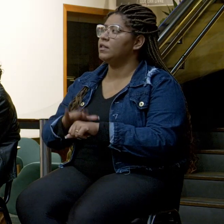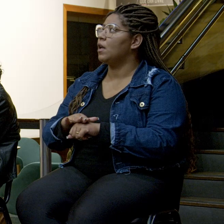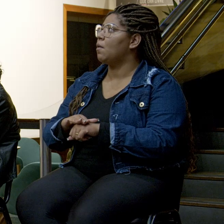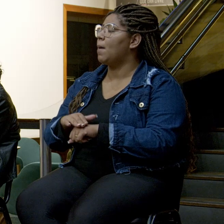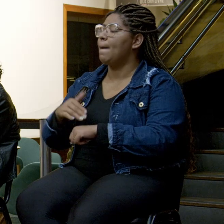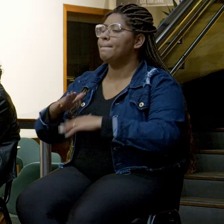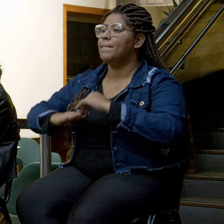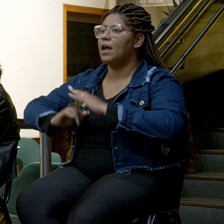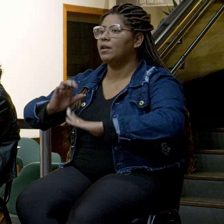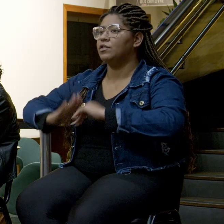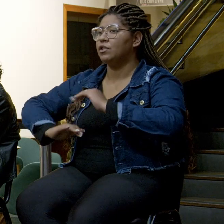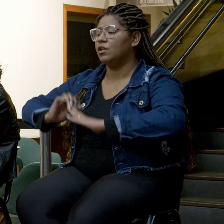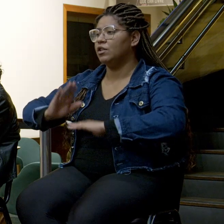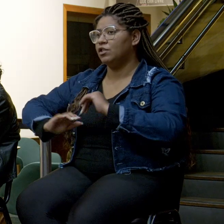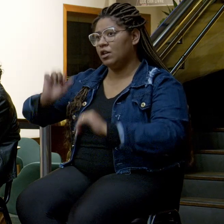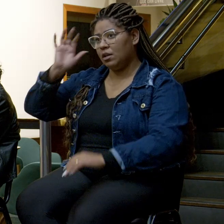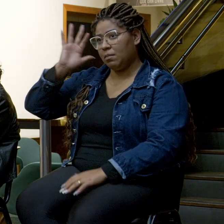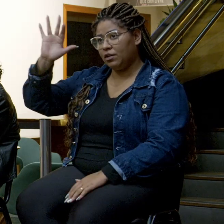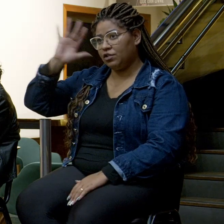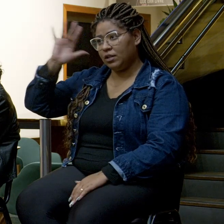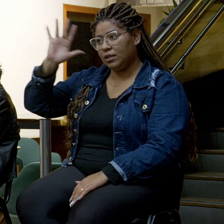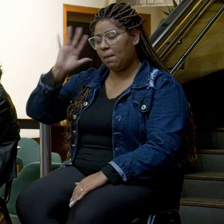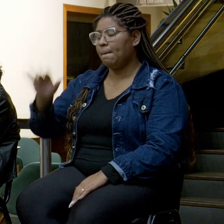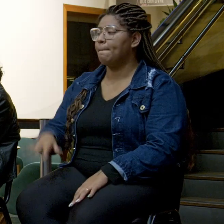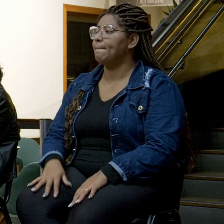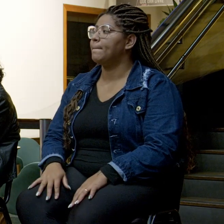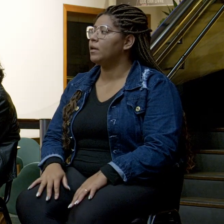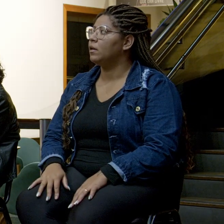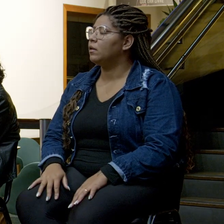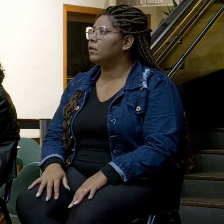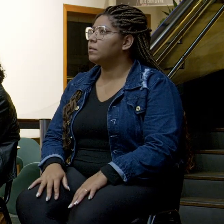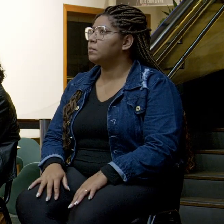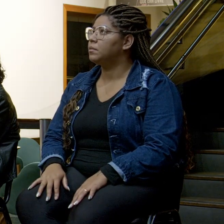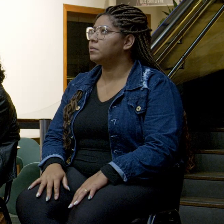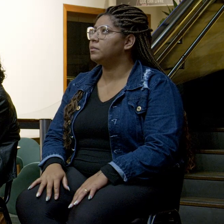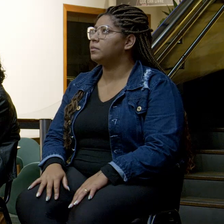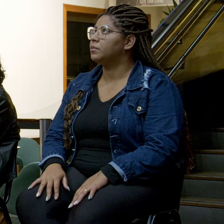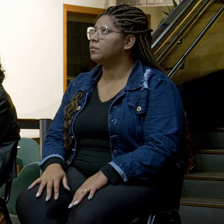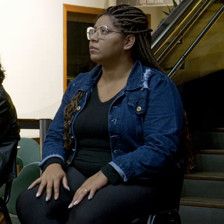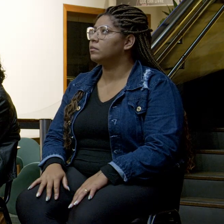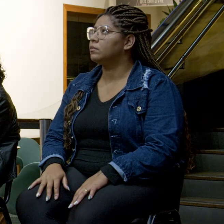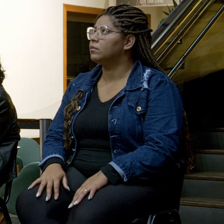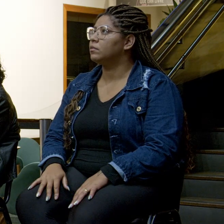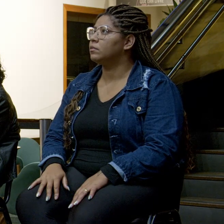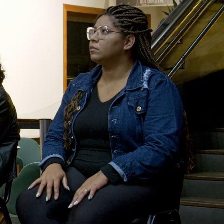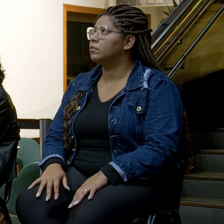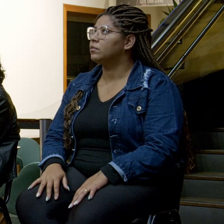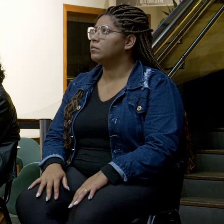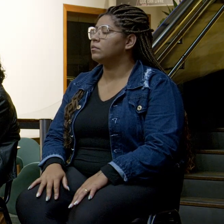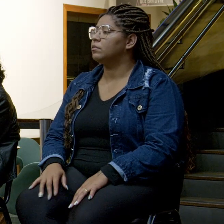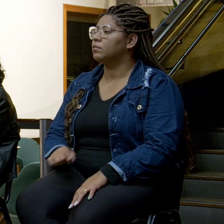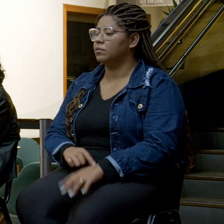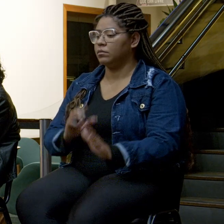exercício de imaginação, que é o seguinte: se uma das obras mais importantes do